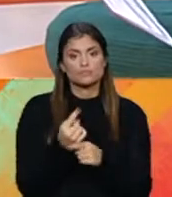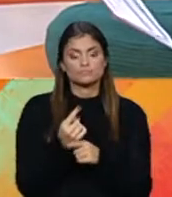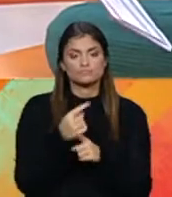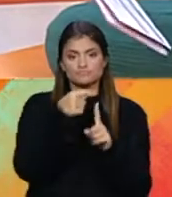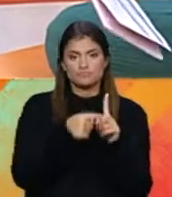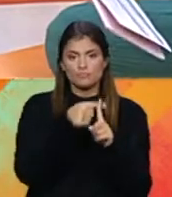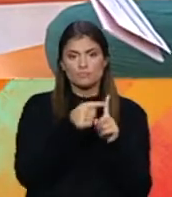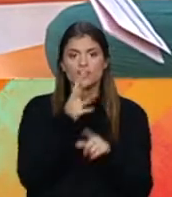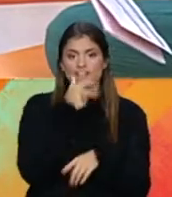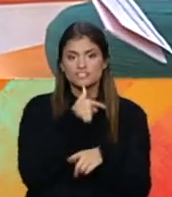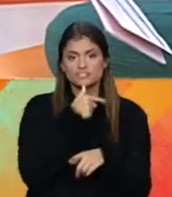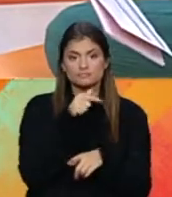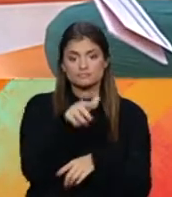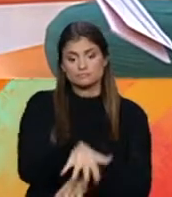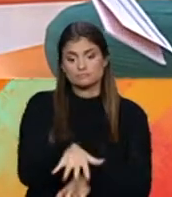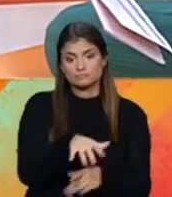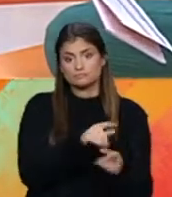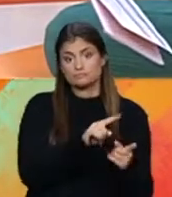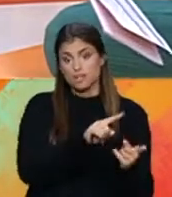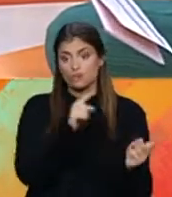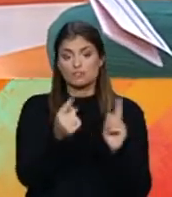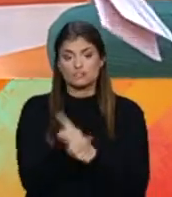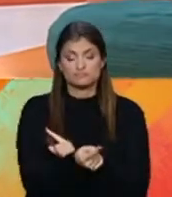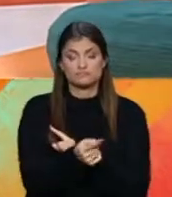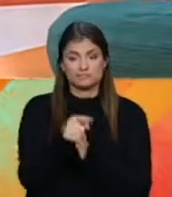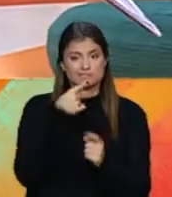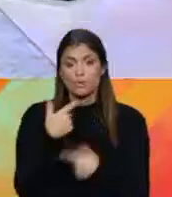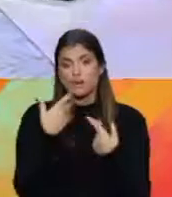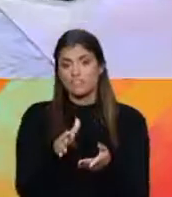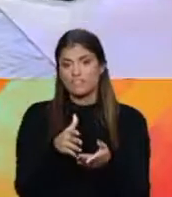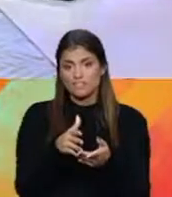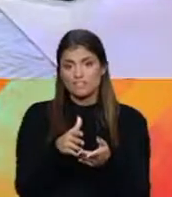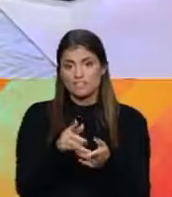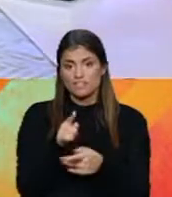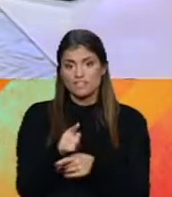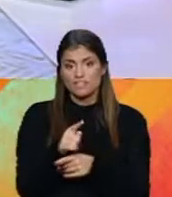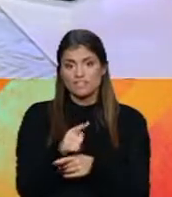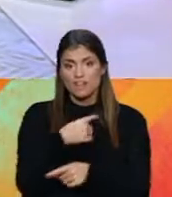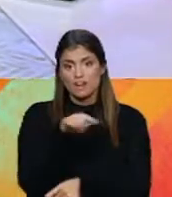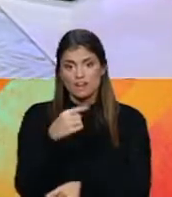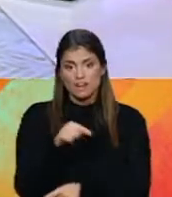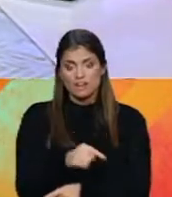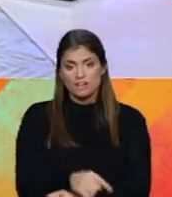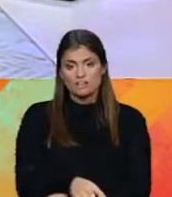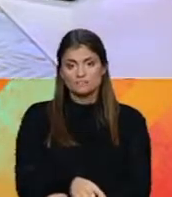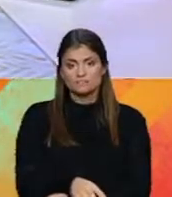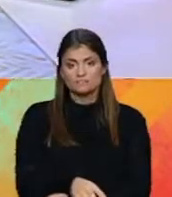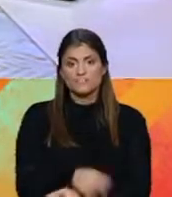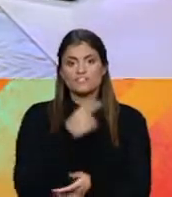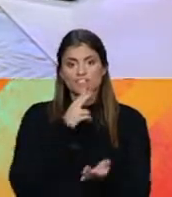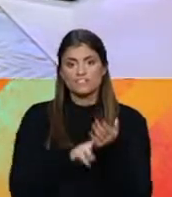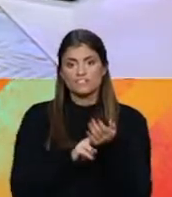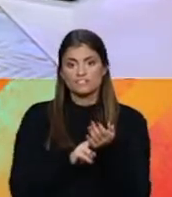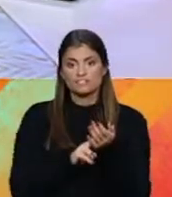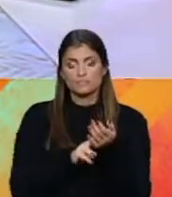os temperaturas quentes ou outro lado por isso é que é estranho né que é só dos carrinhos mentores e acidentado Mas é verdade é verdade